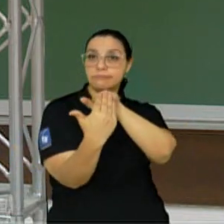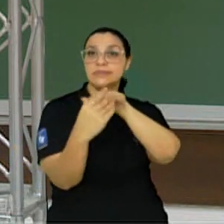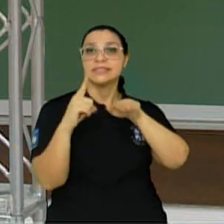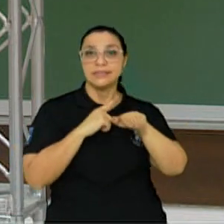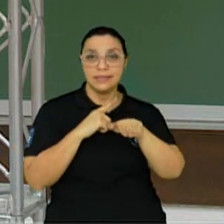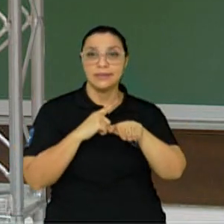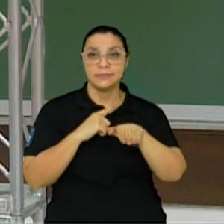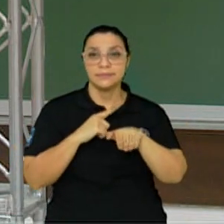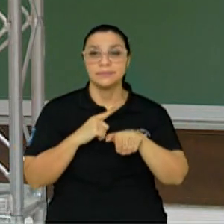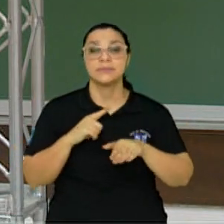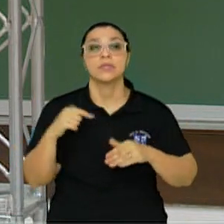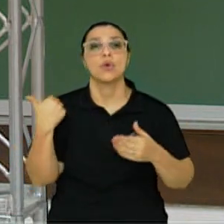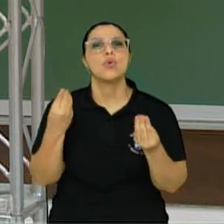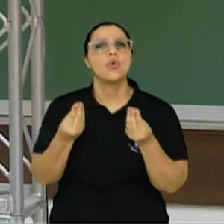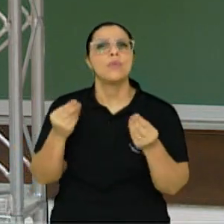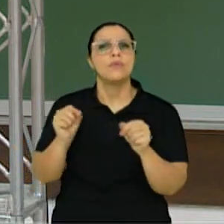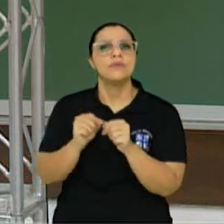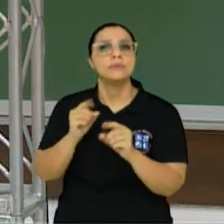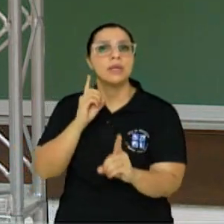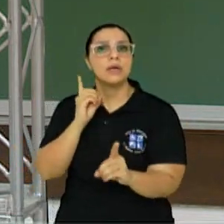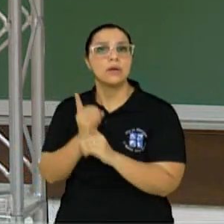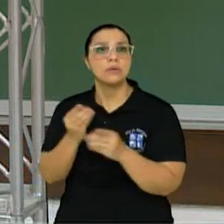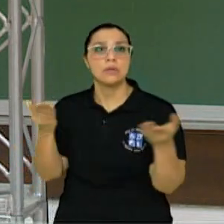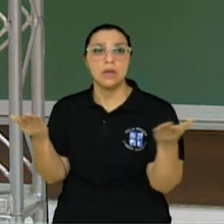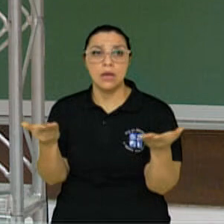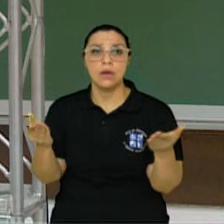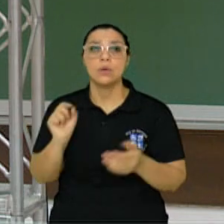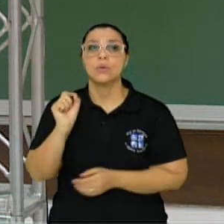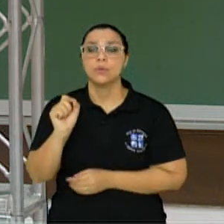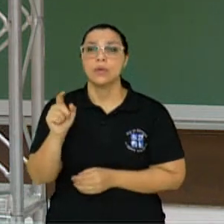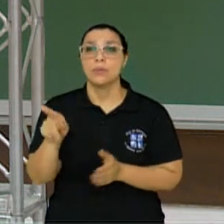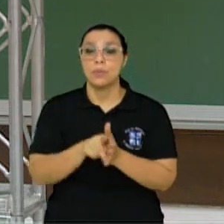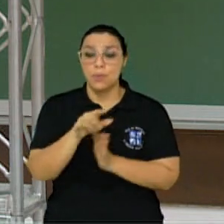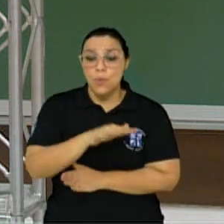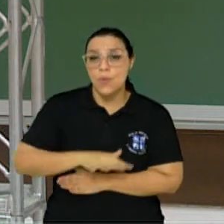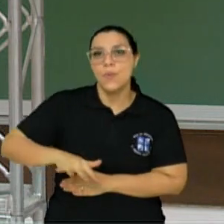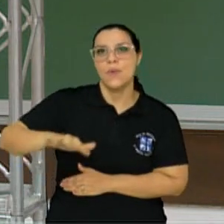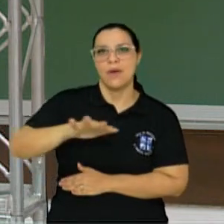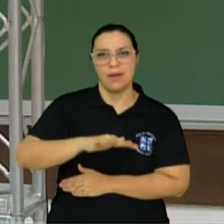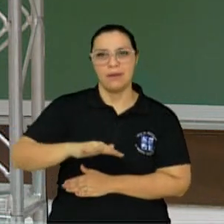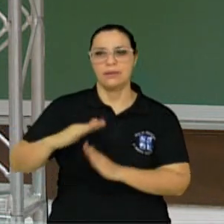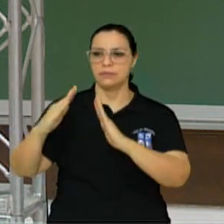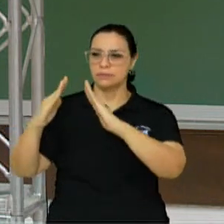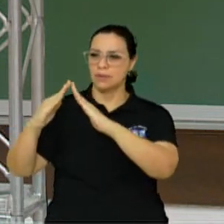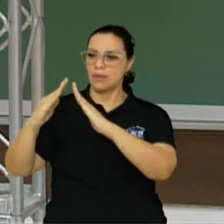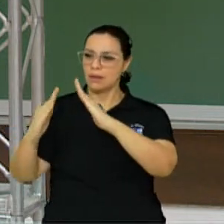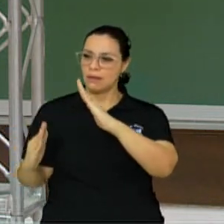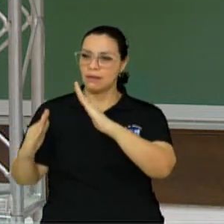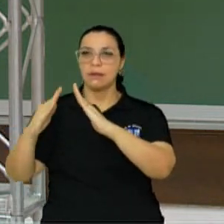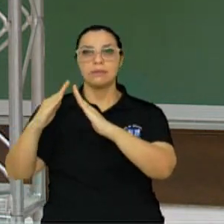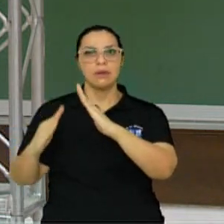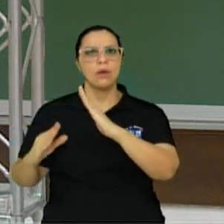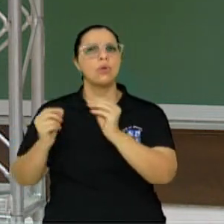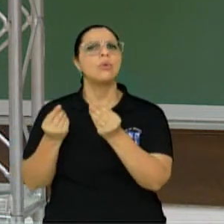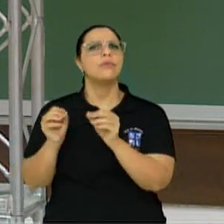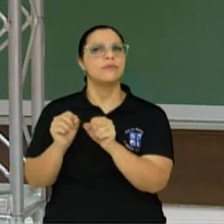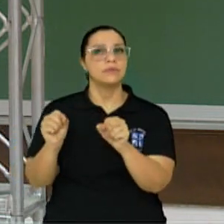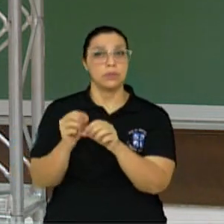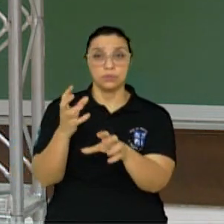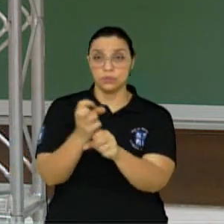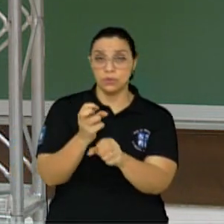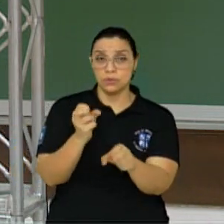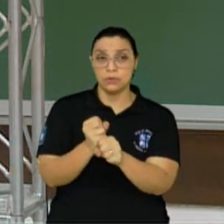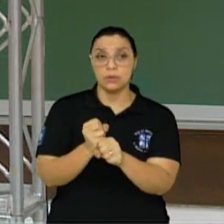superfícies laterais. Como que eu vou achar aqui, então, a área da superfície lateral? Bom, primeiro eu preciso